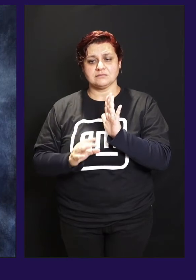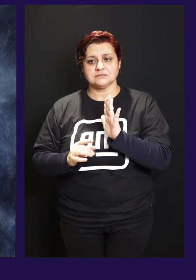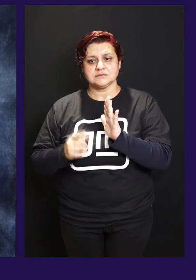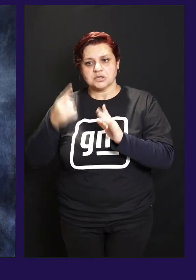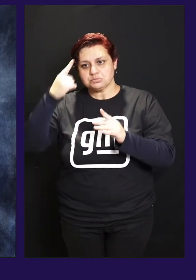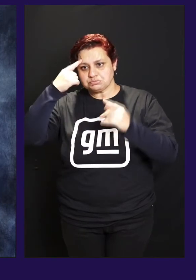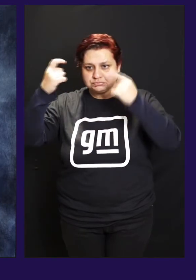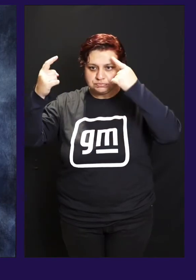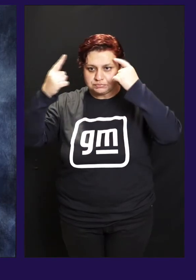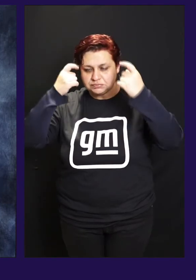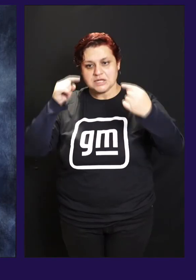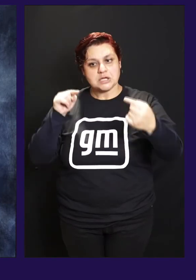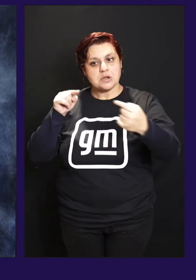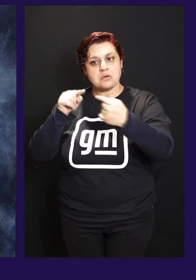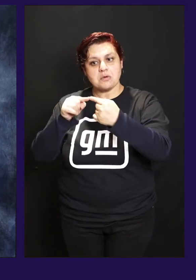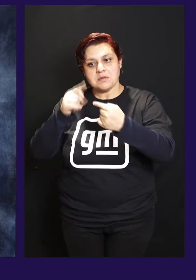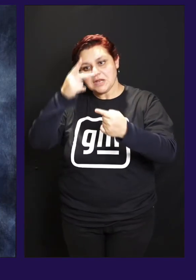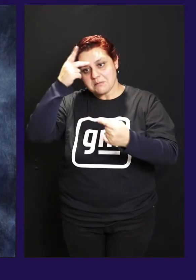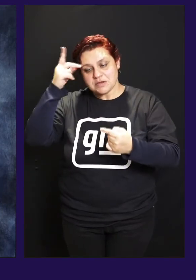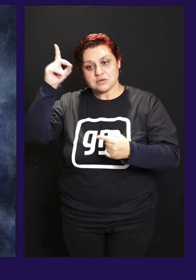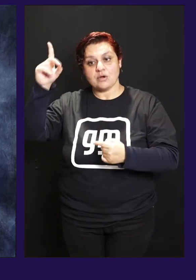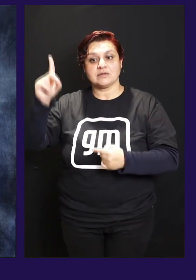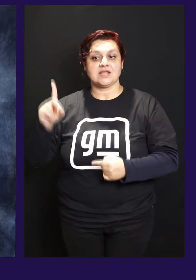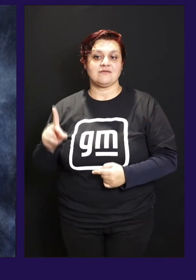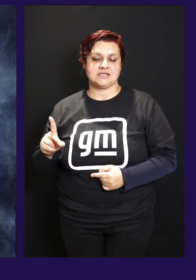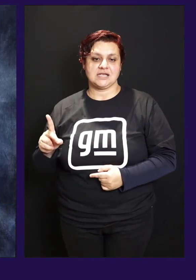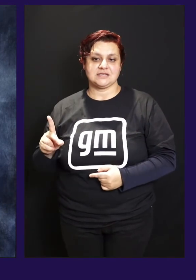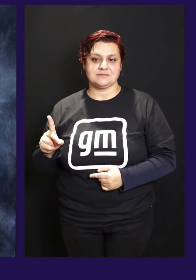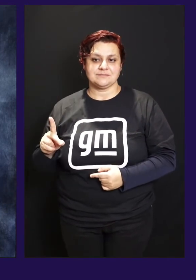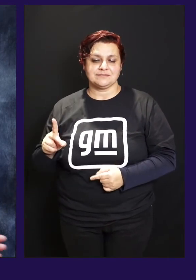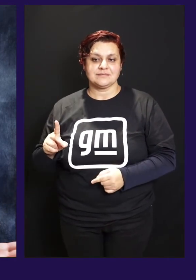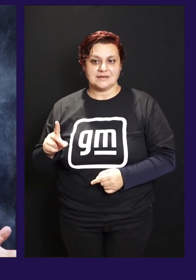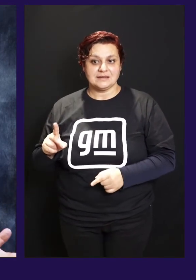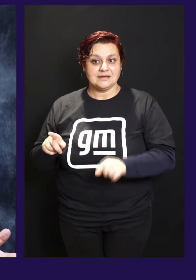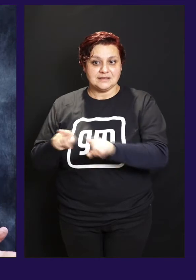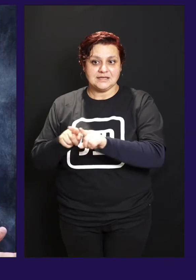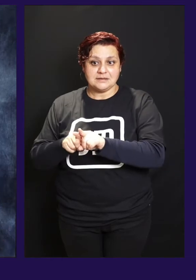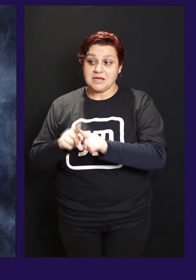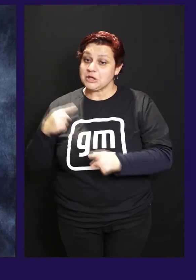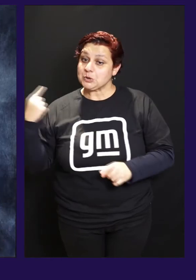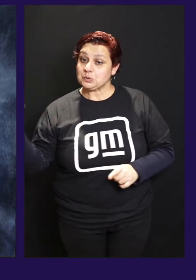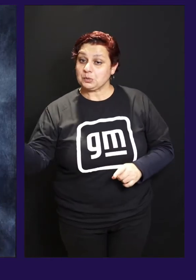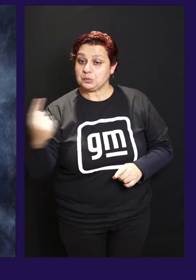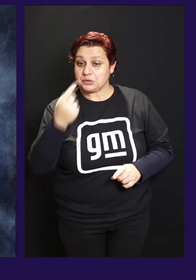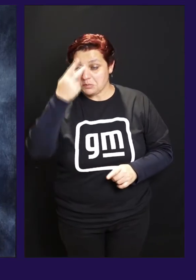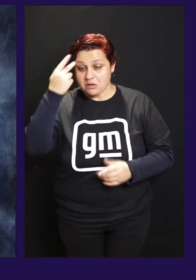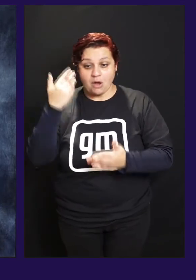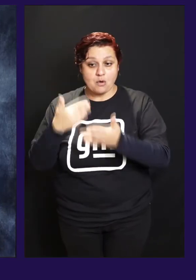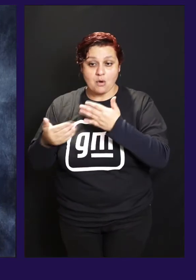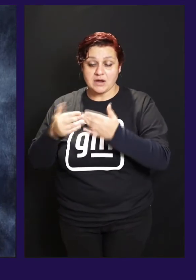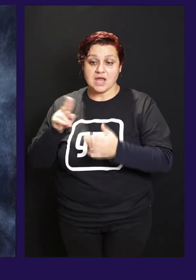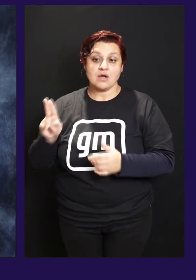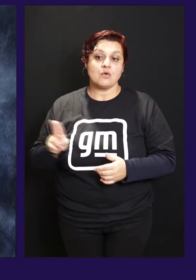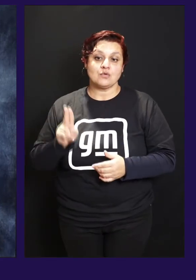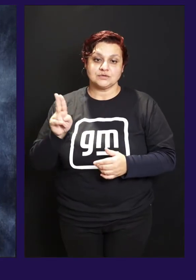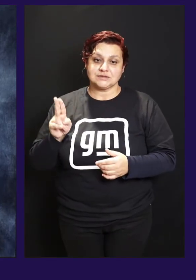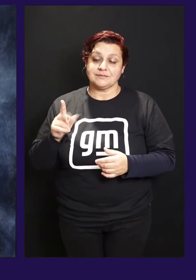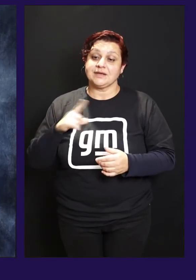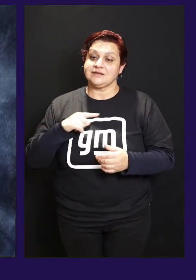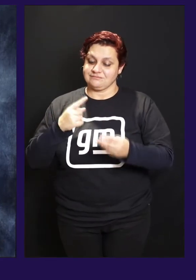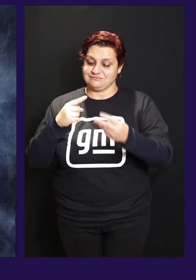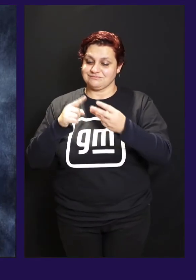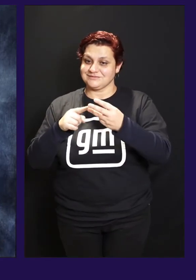13, 21. Imagine, um por um até chegar no 32. Aí ele selecionou o 32, mais alguns cliques até selecionar o